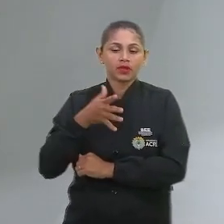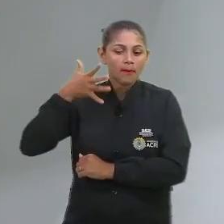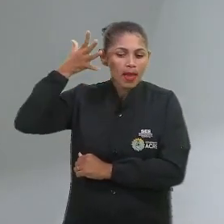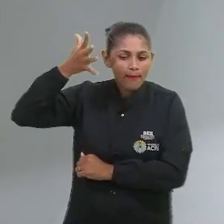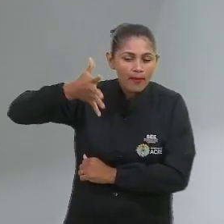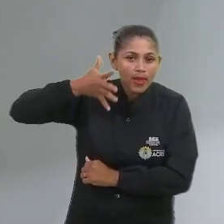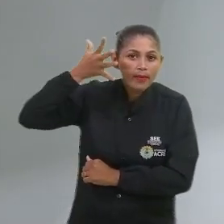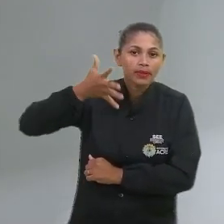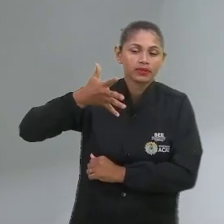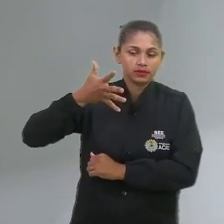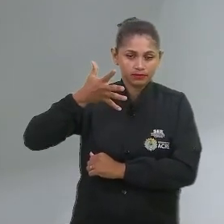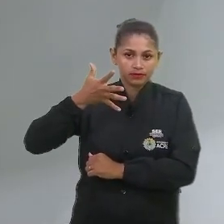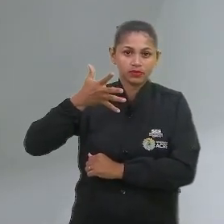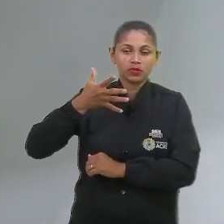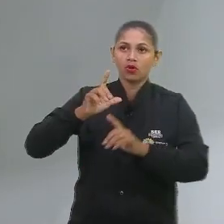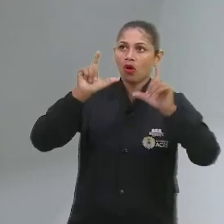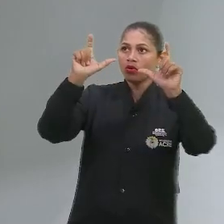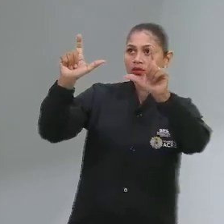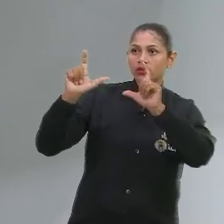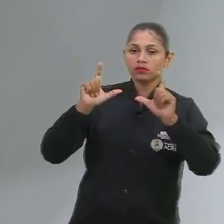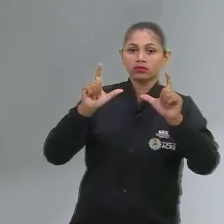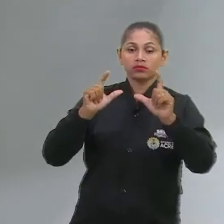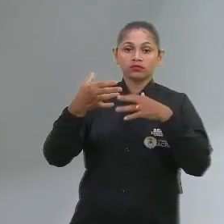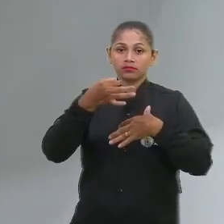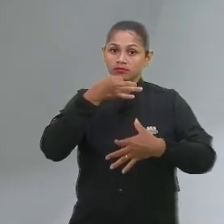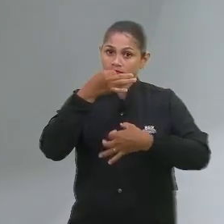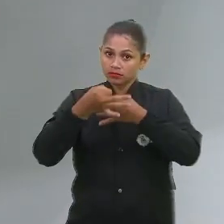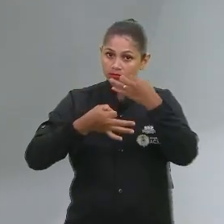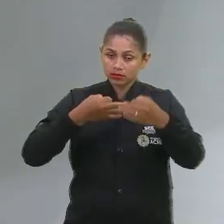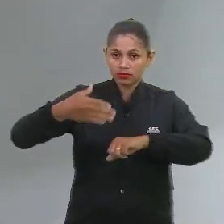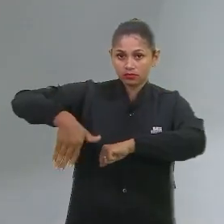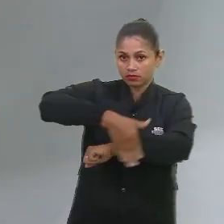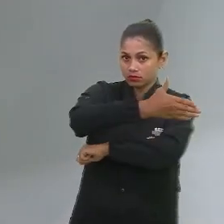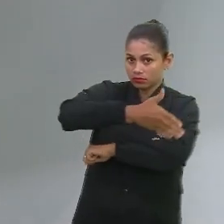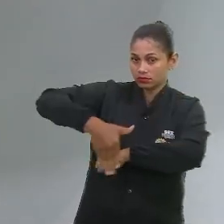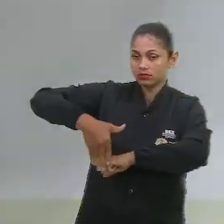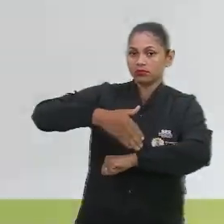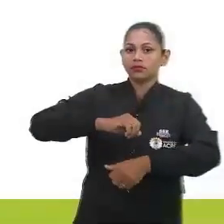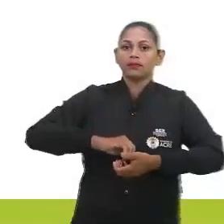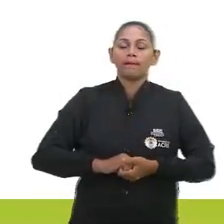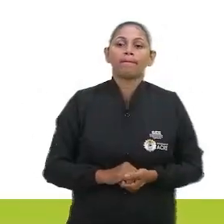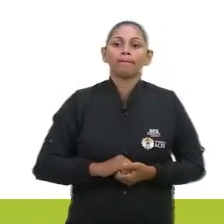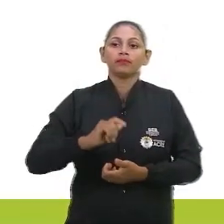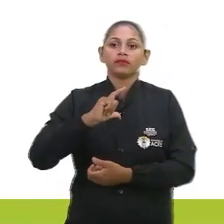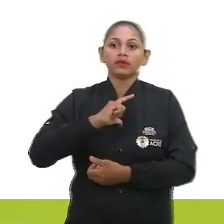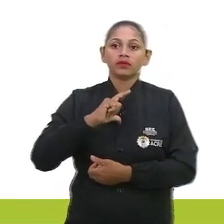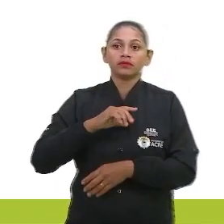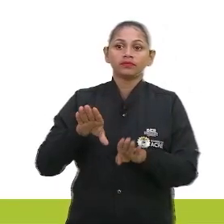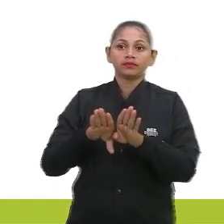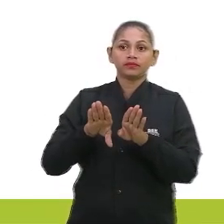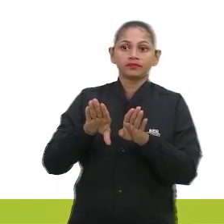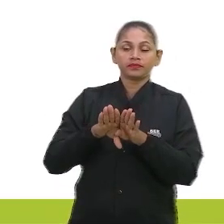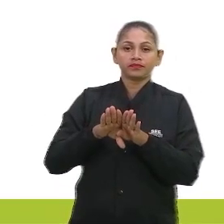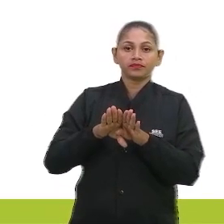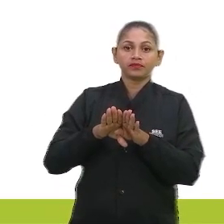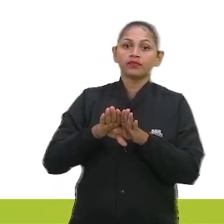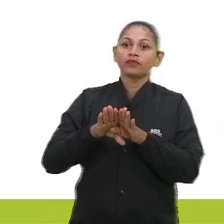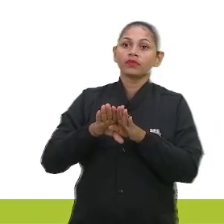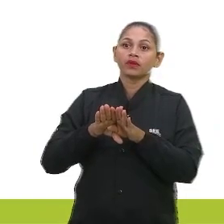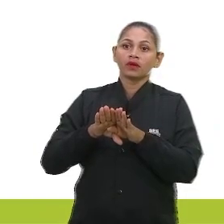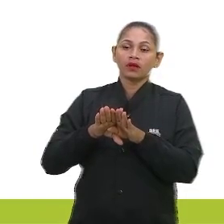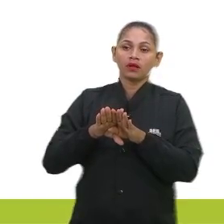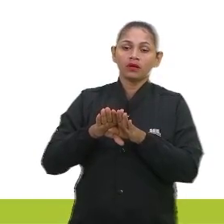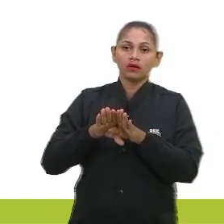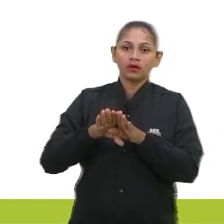placas, né, das manifestações de opinião nas ruas. Nós temos aí as mídias alternativas